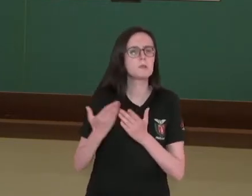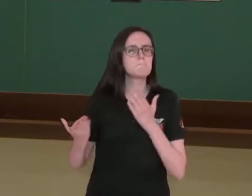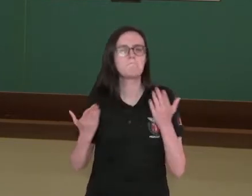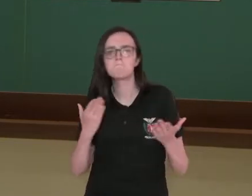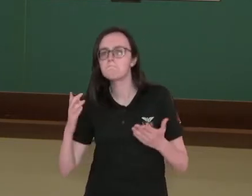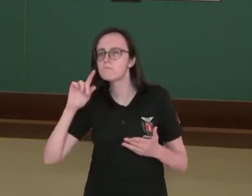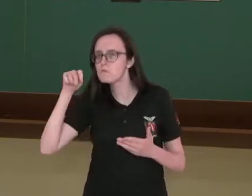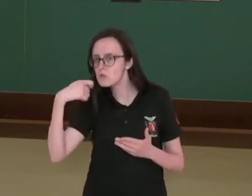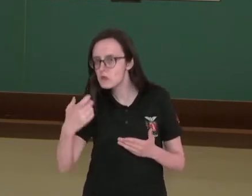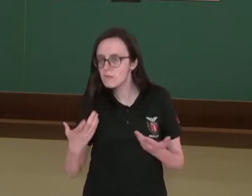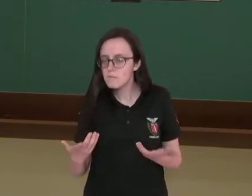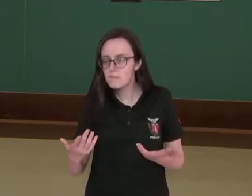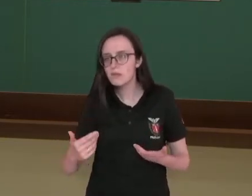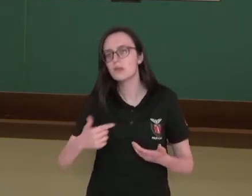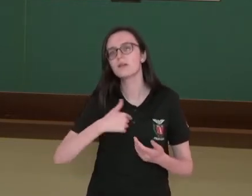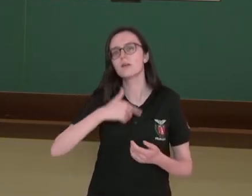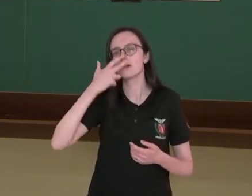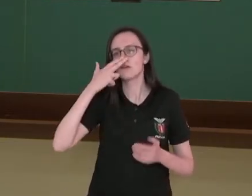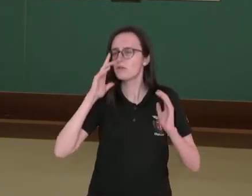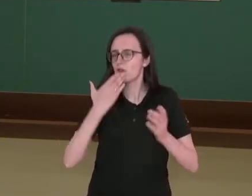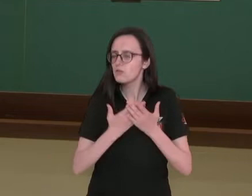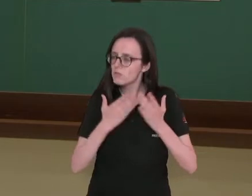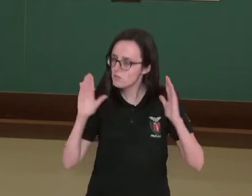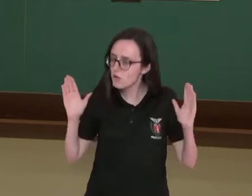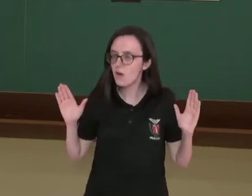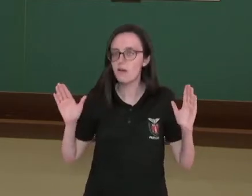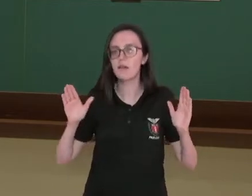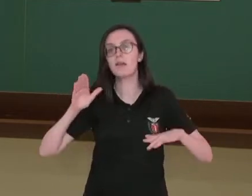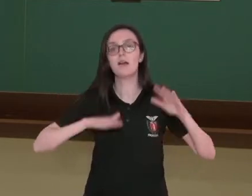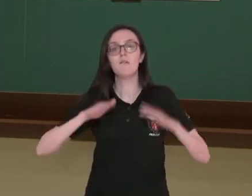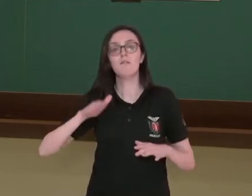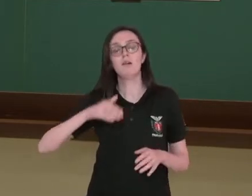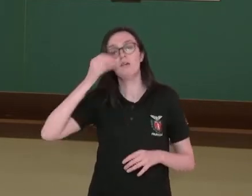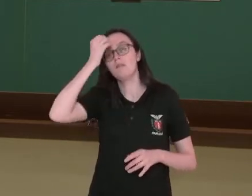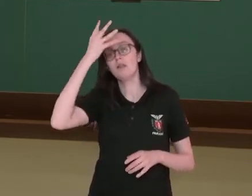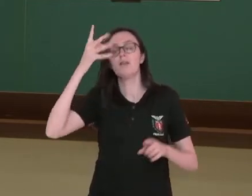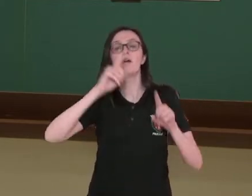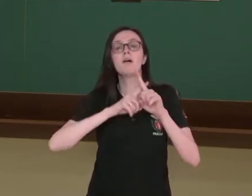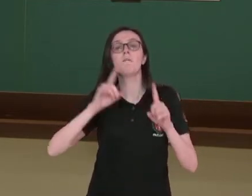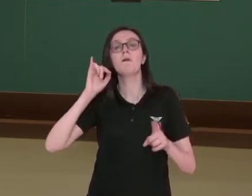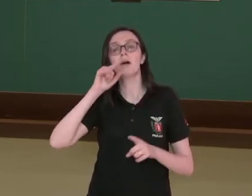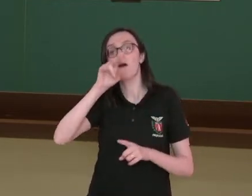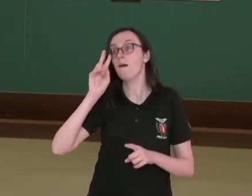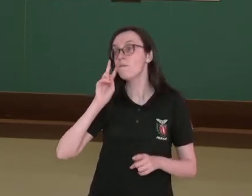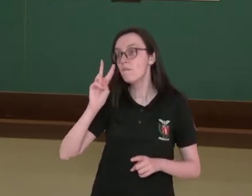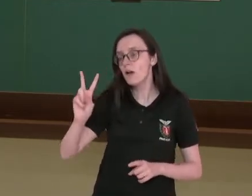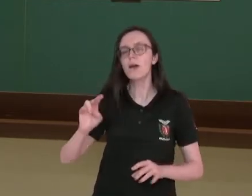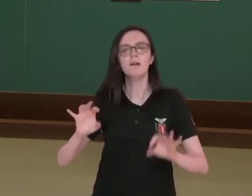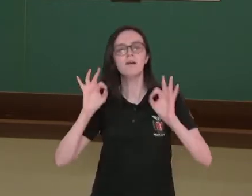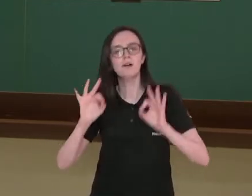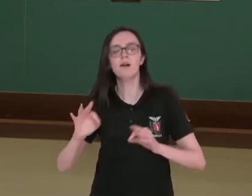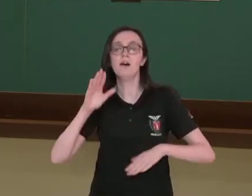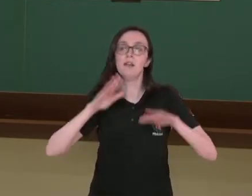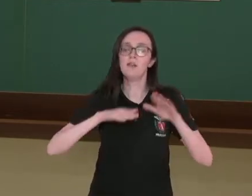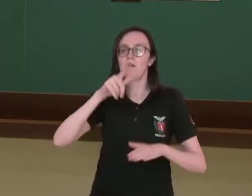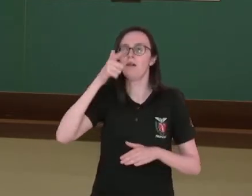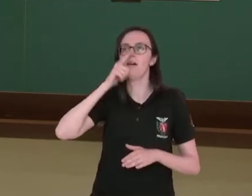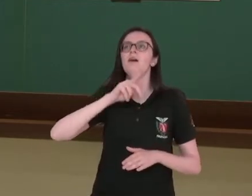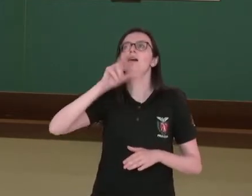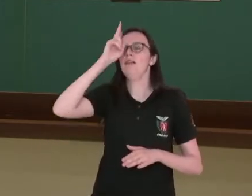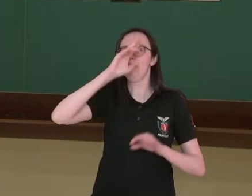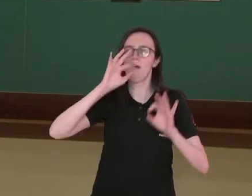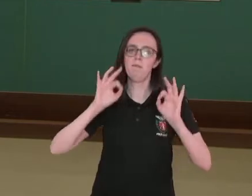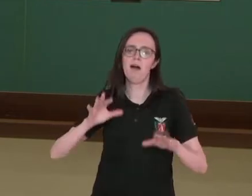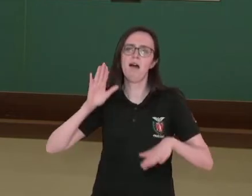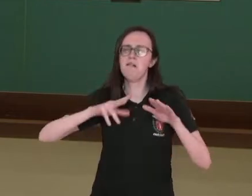sobre alguma obra? Eu acho que já estudou. Às vezes não lembra, mas se você ver ela, talvez você se recorde, né? Às